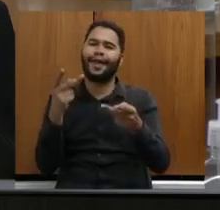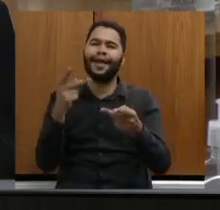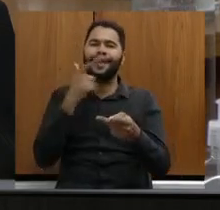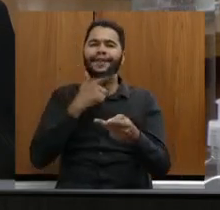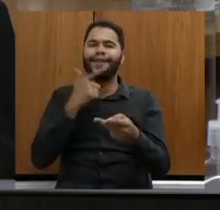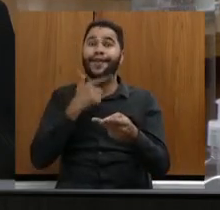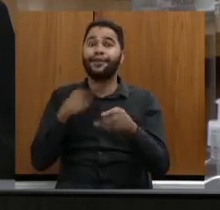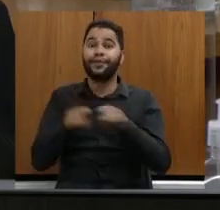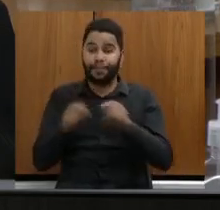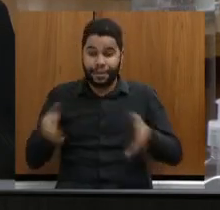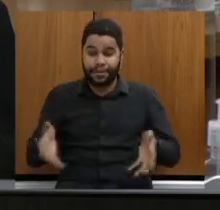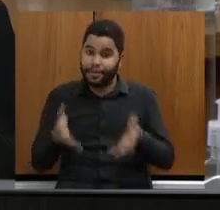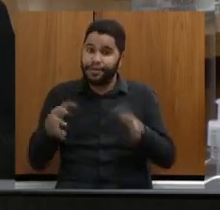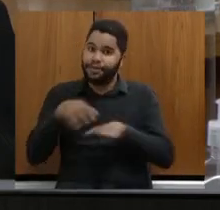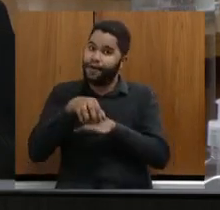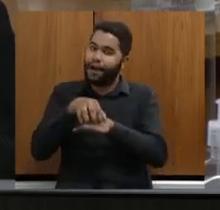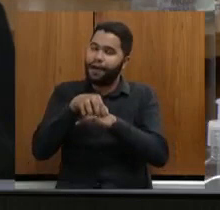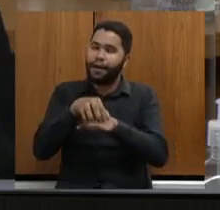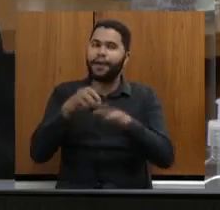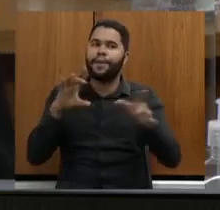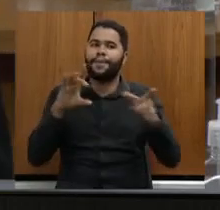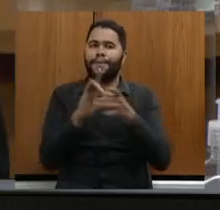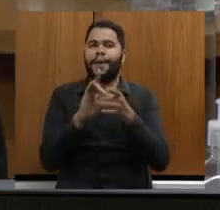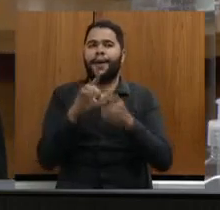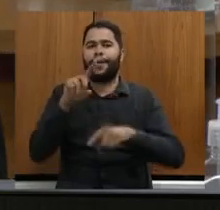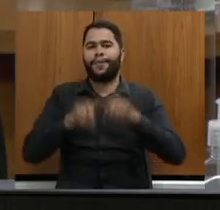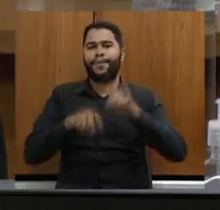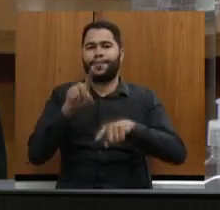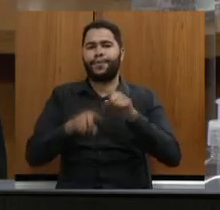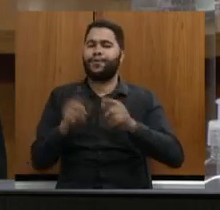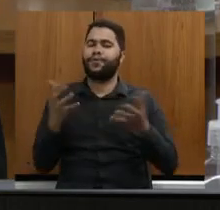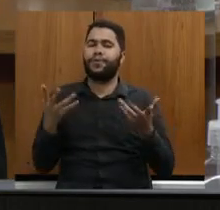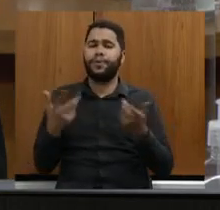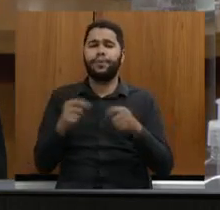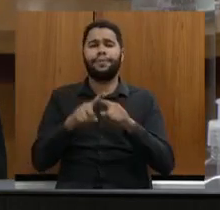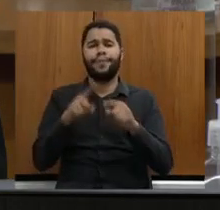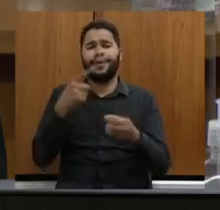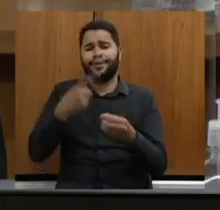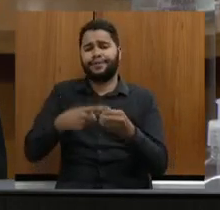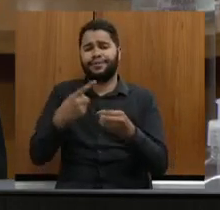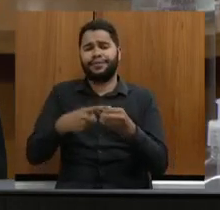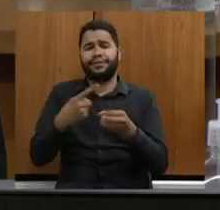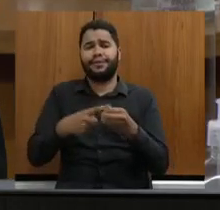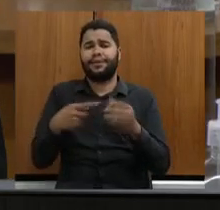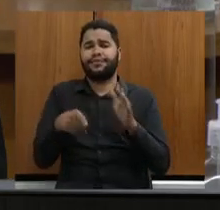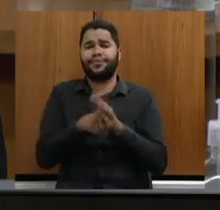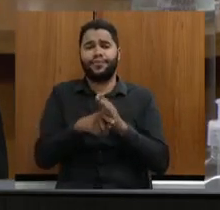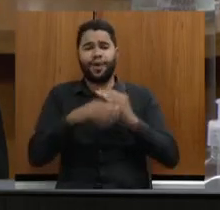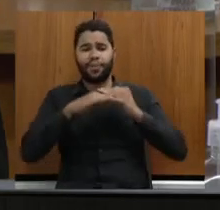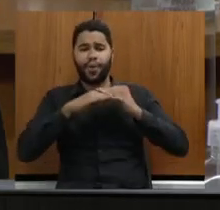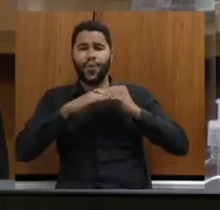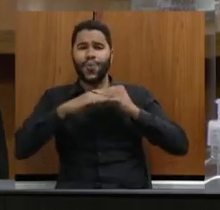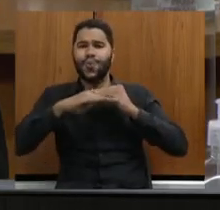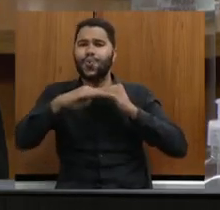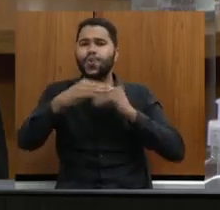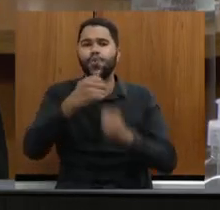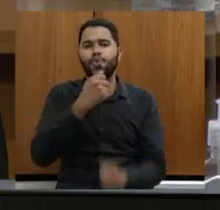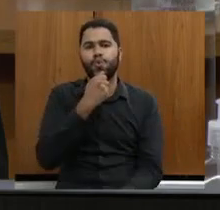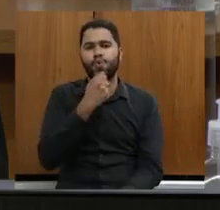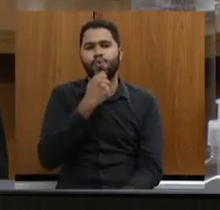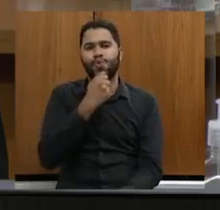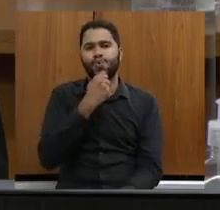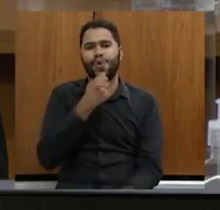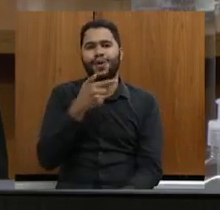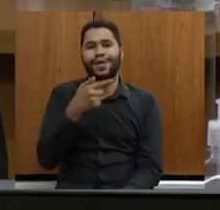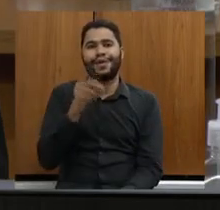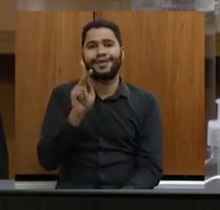esse turismo ligado aos nossos produtos de qualidade mas a cidade não tem as fotos chegar e nenhum lugar ela